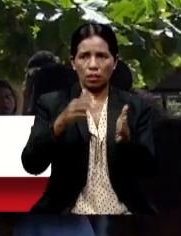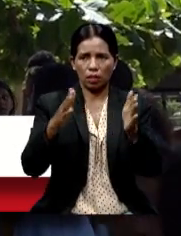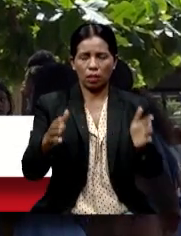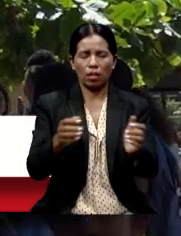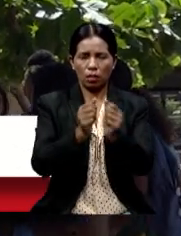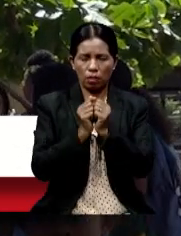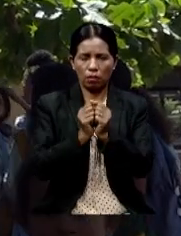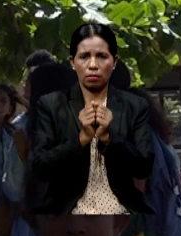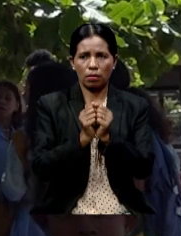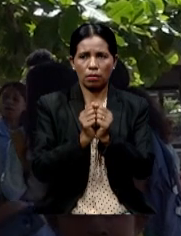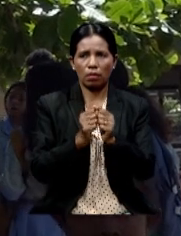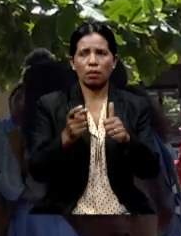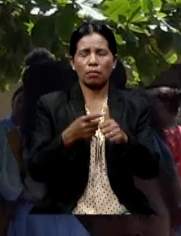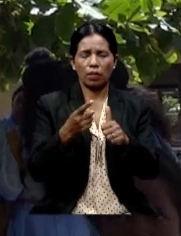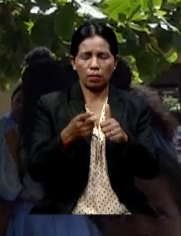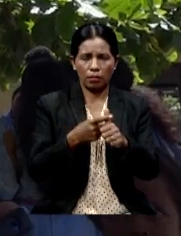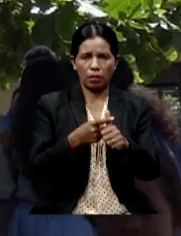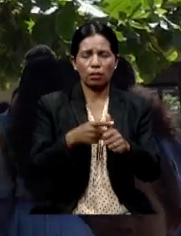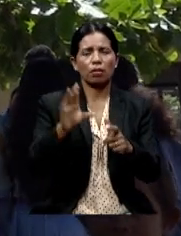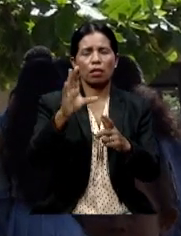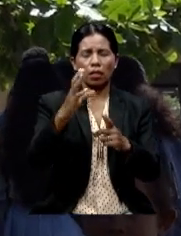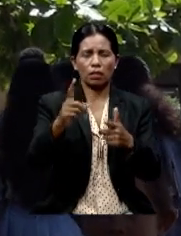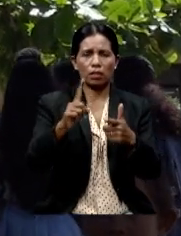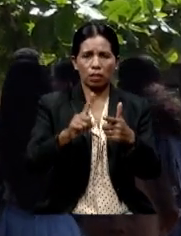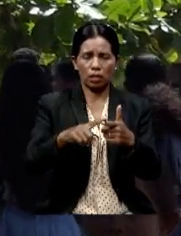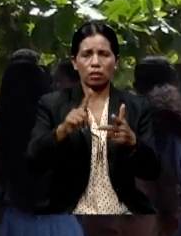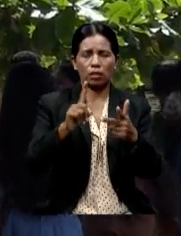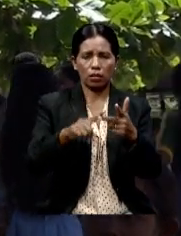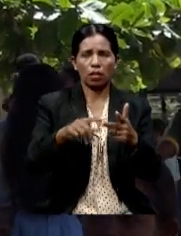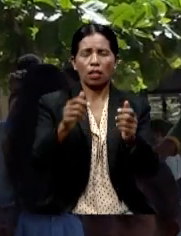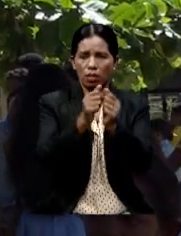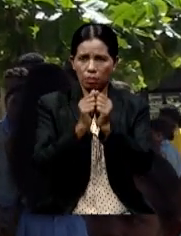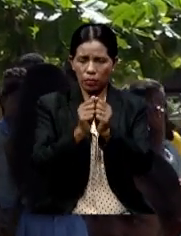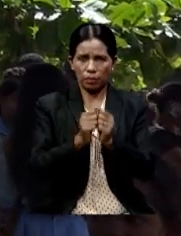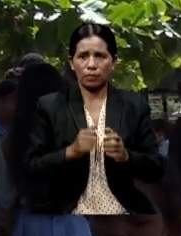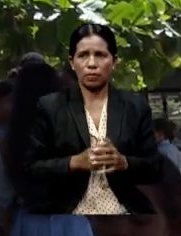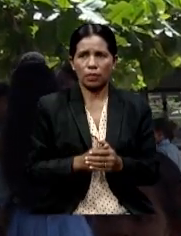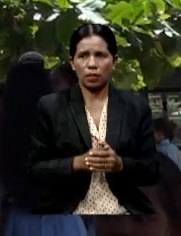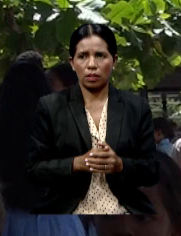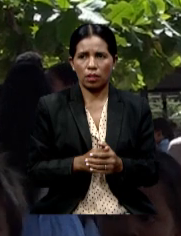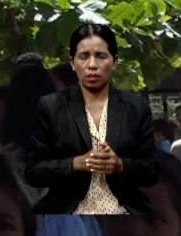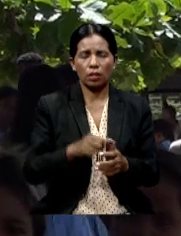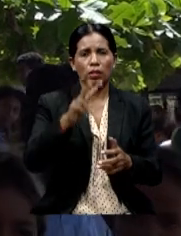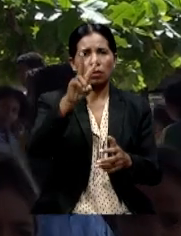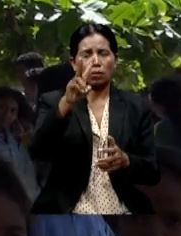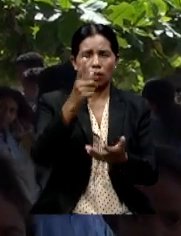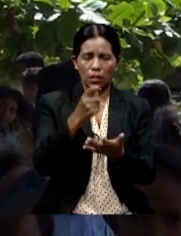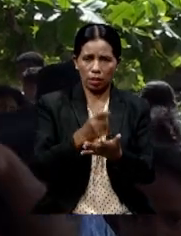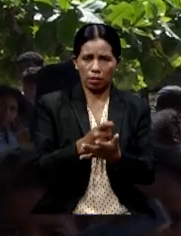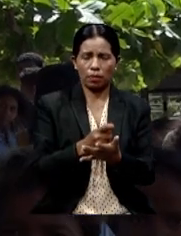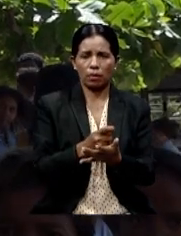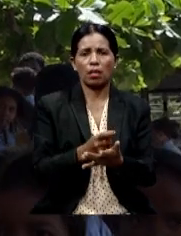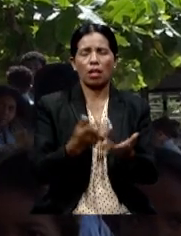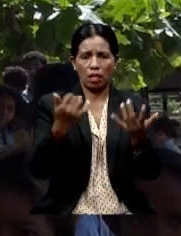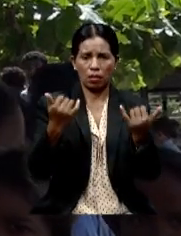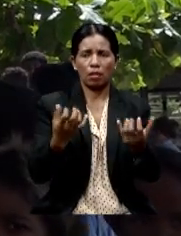hamutuk primeiro ciclo, segundo ciclo, terceiro ciclo hamutuk 2000 e tal. E barak